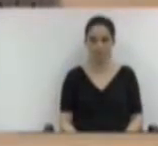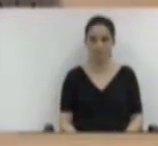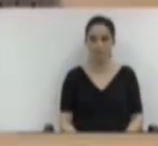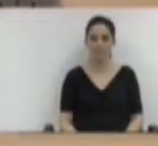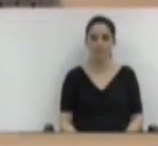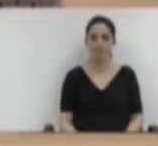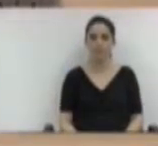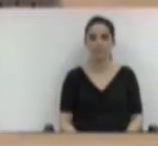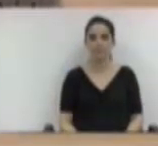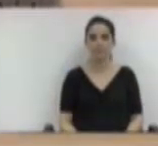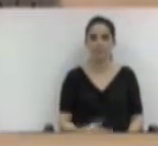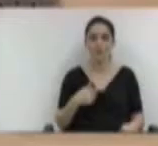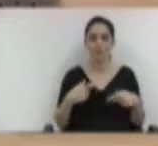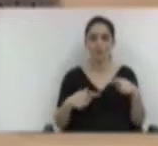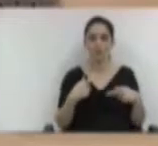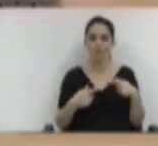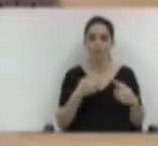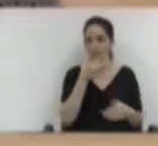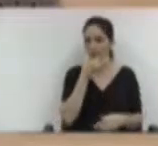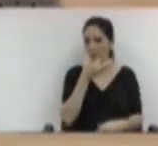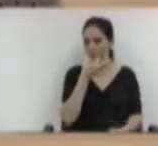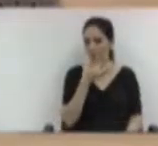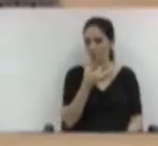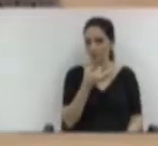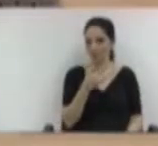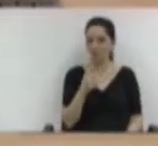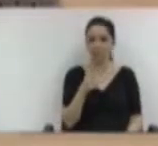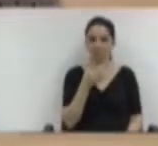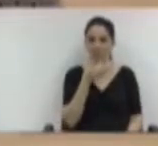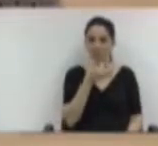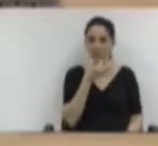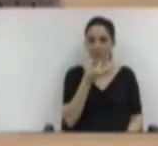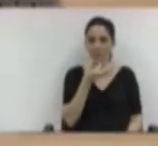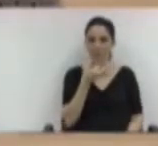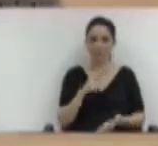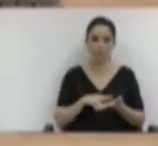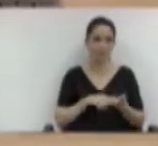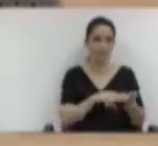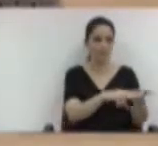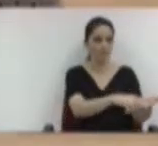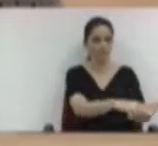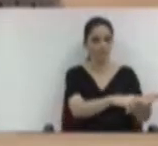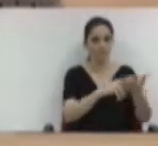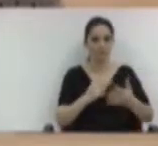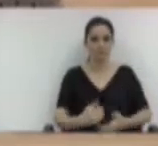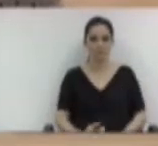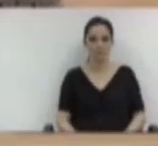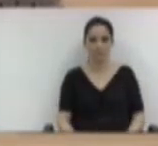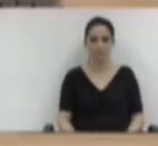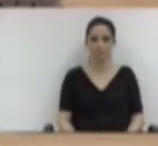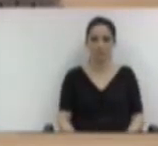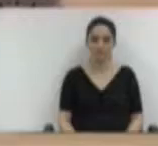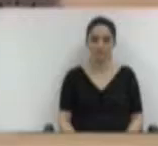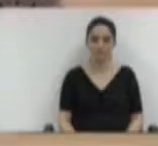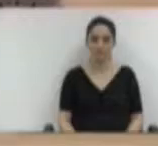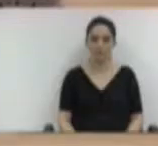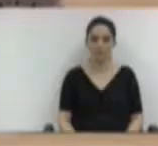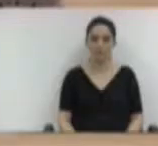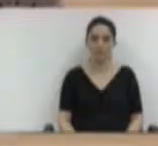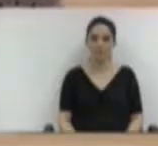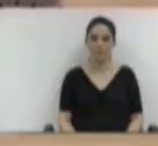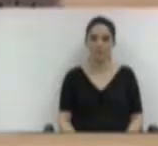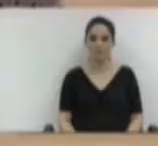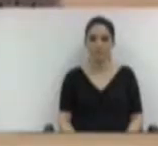Requerimento número 905 em discussão. Não havendo quem queira, encaminhe-se ao Poder